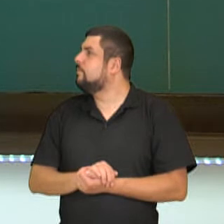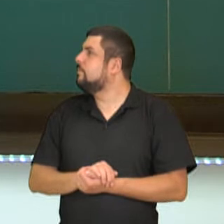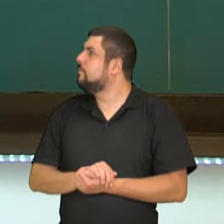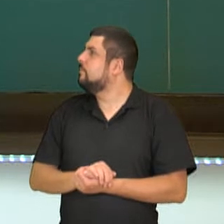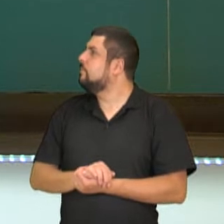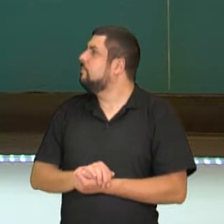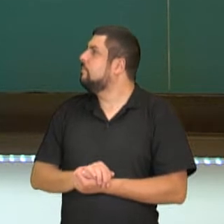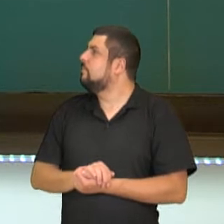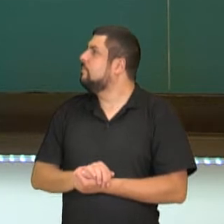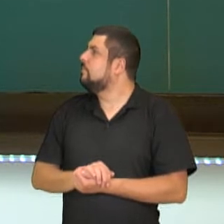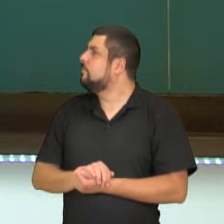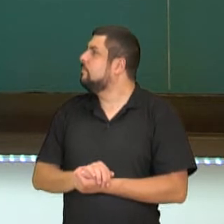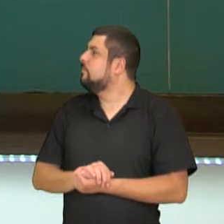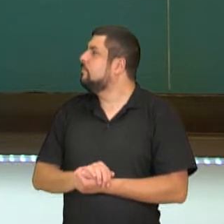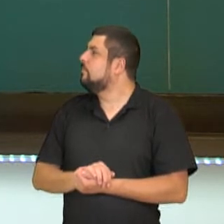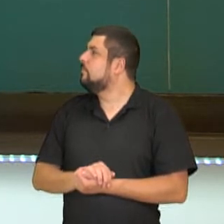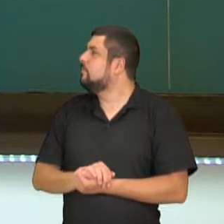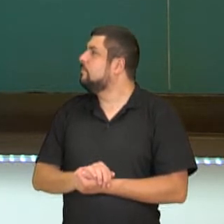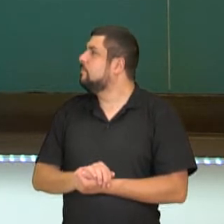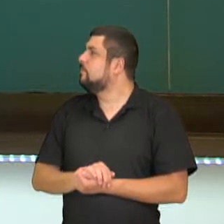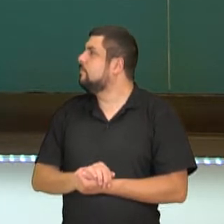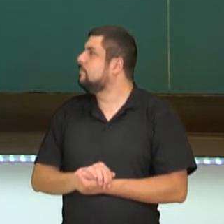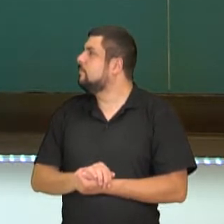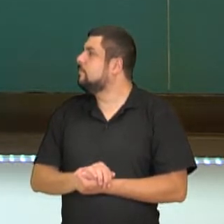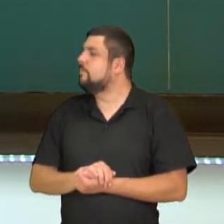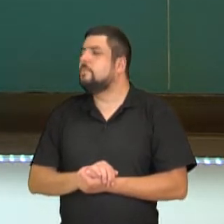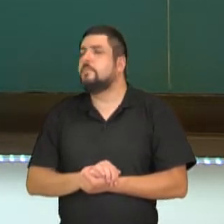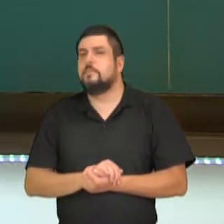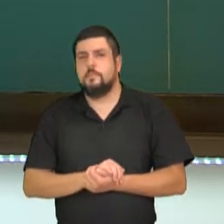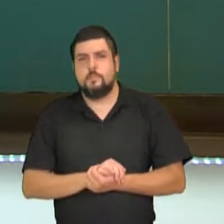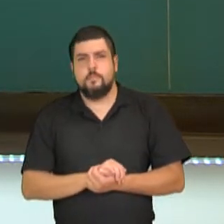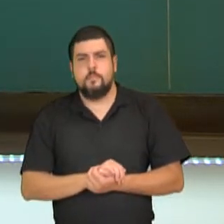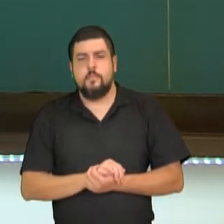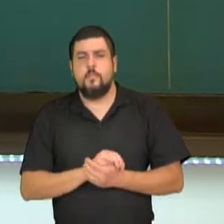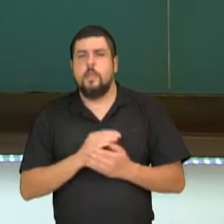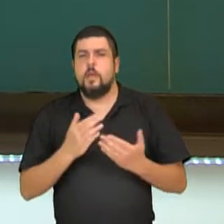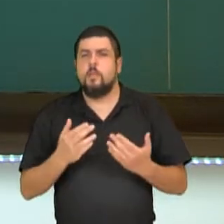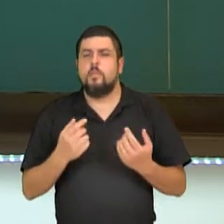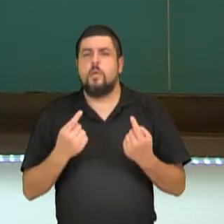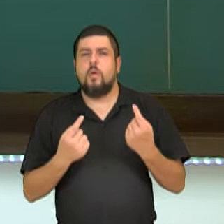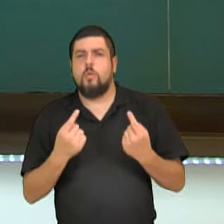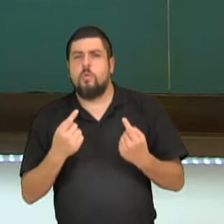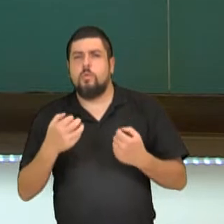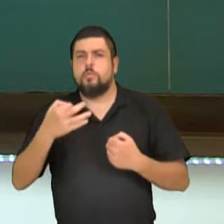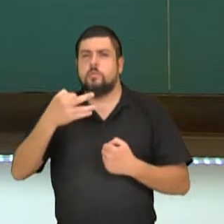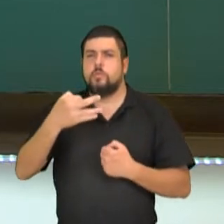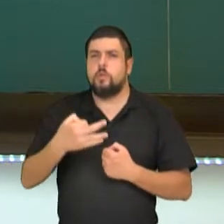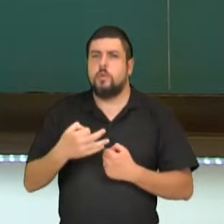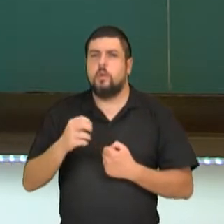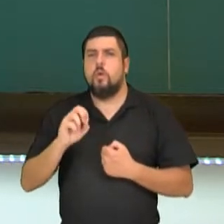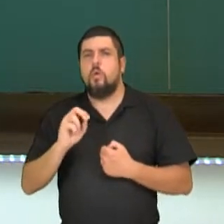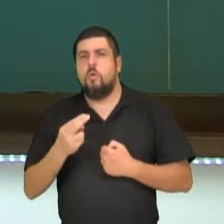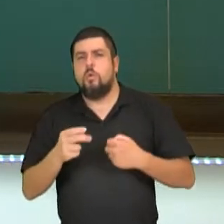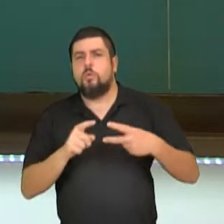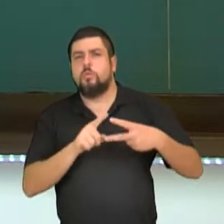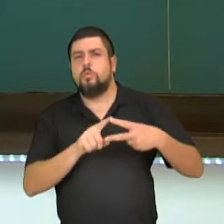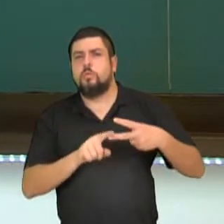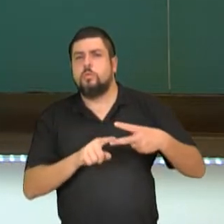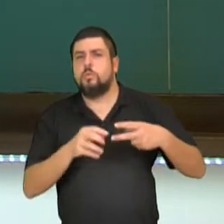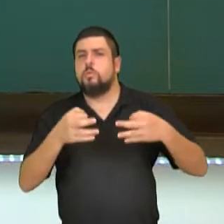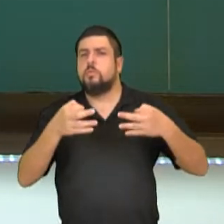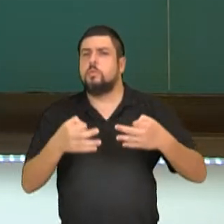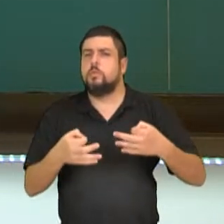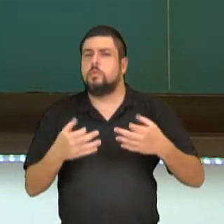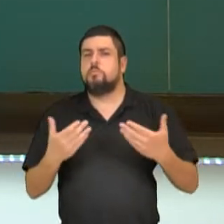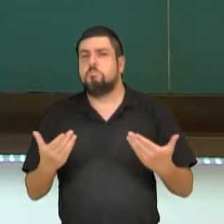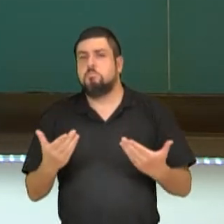delas frases está correta? Será que tem uma que está correta ou será que as duas estão corretas,